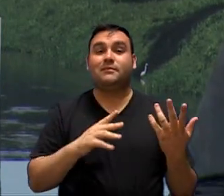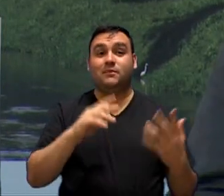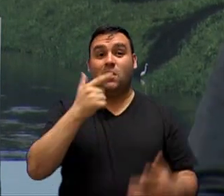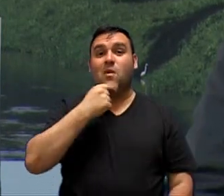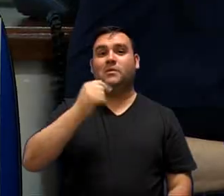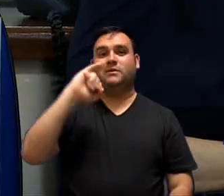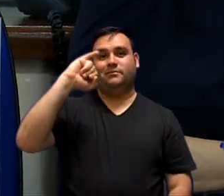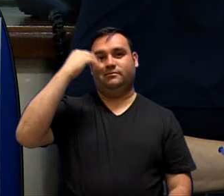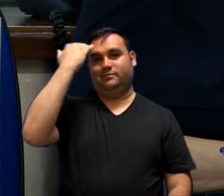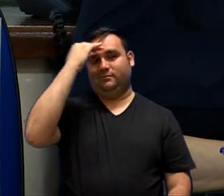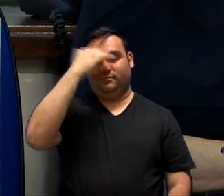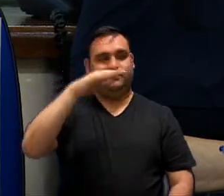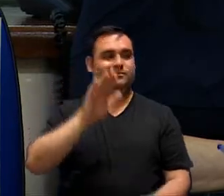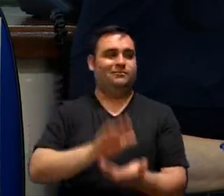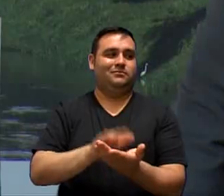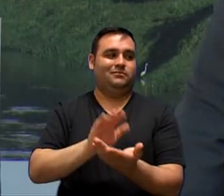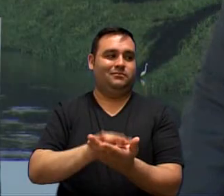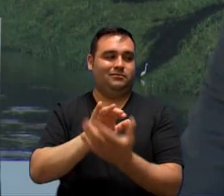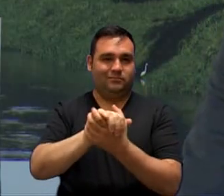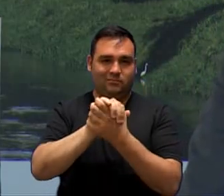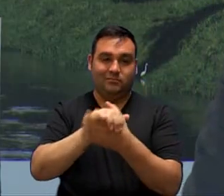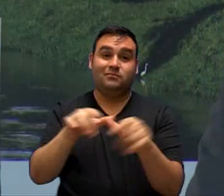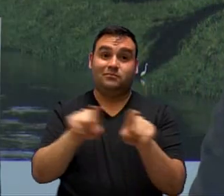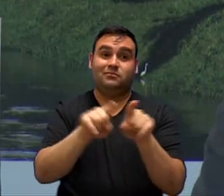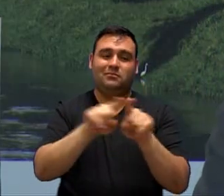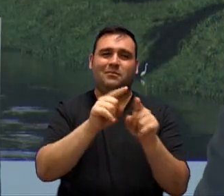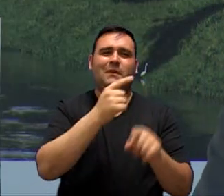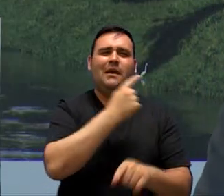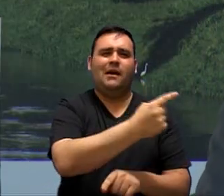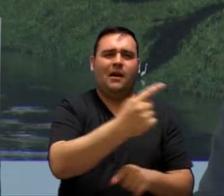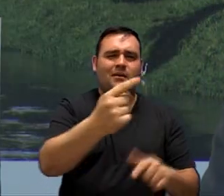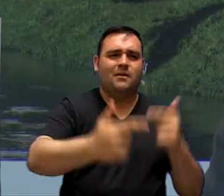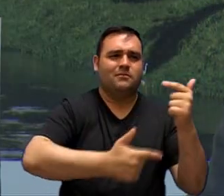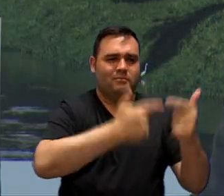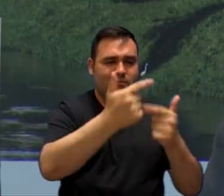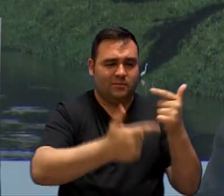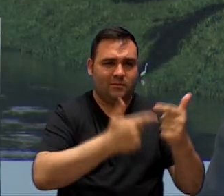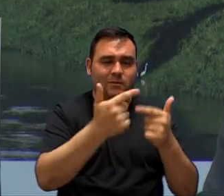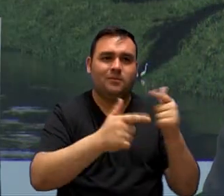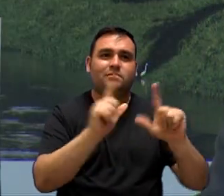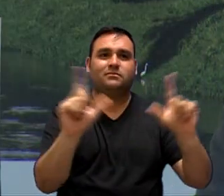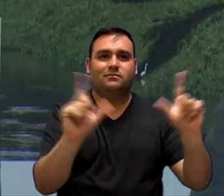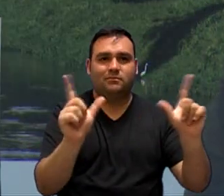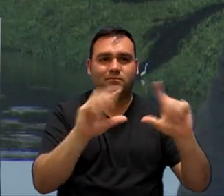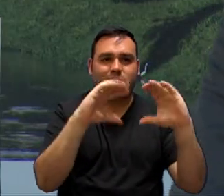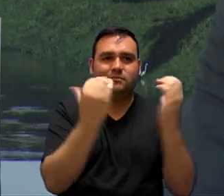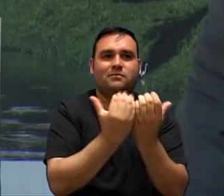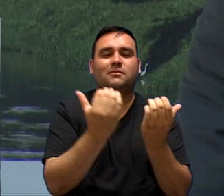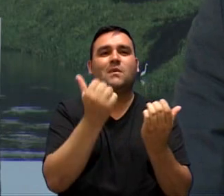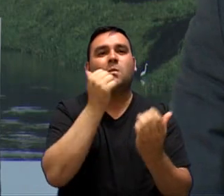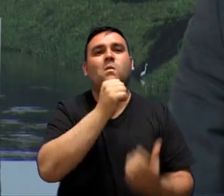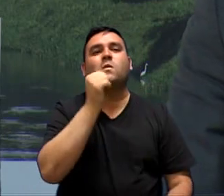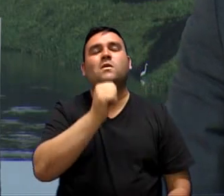Jean, parabéns e transmita esses parabéns a cada servidor da nossa TV,